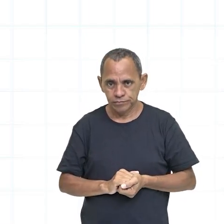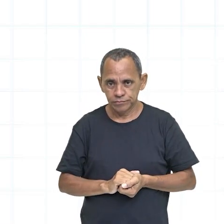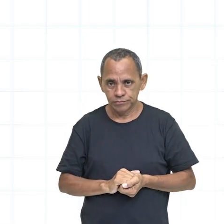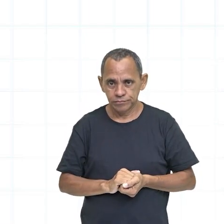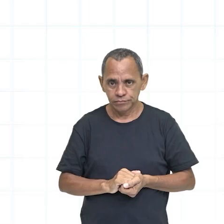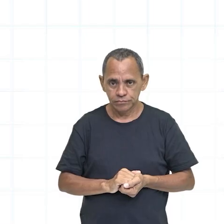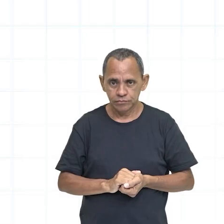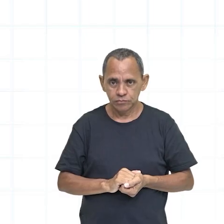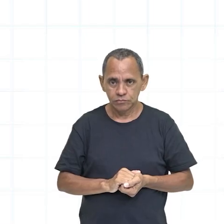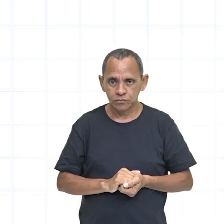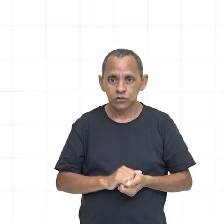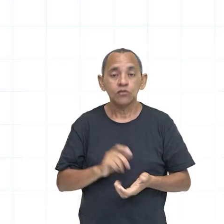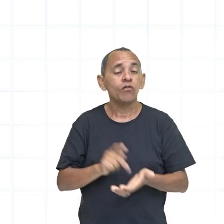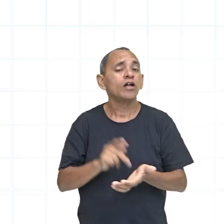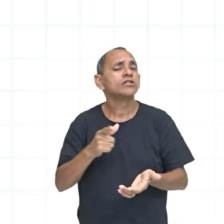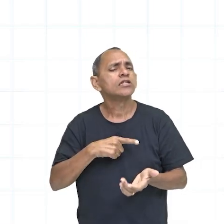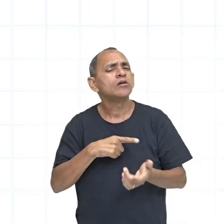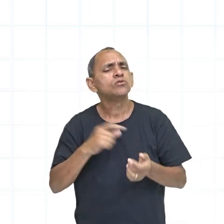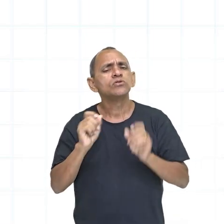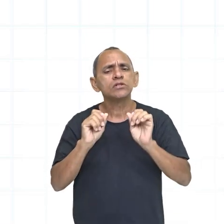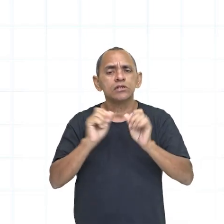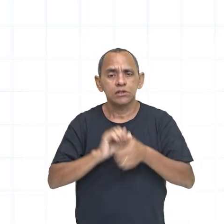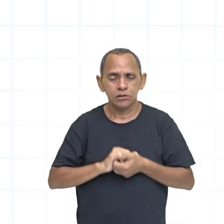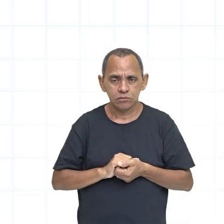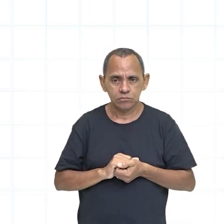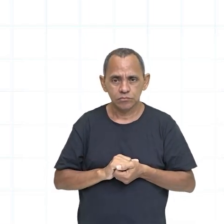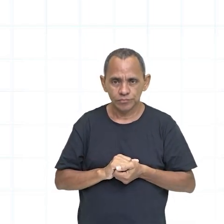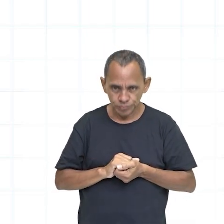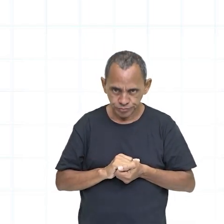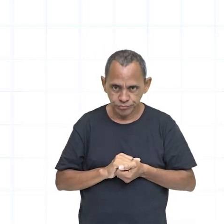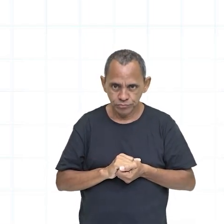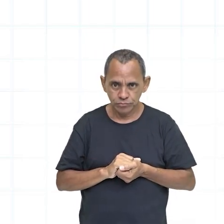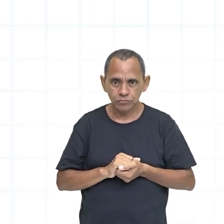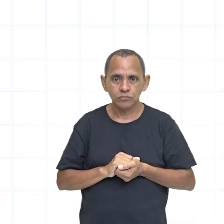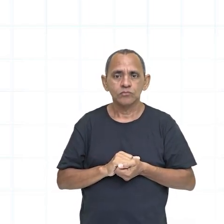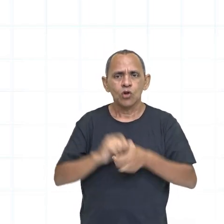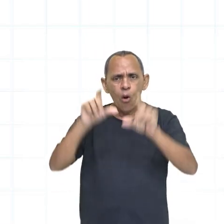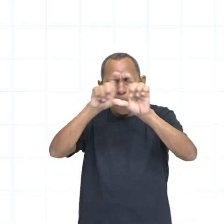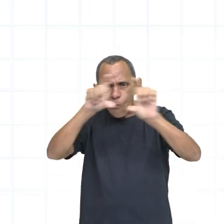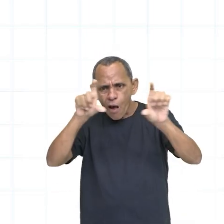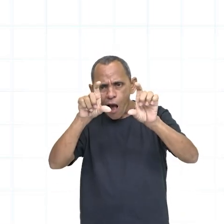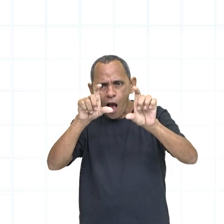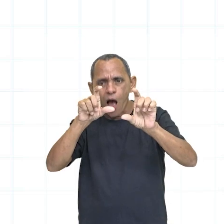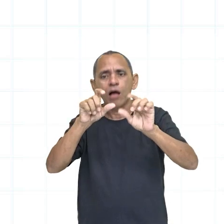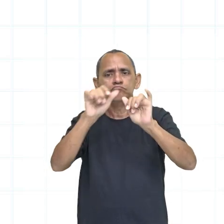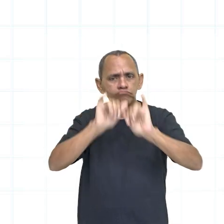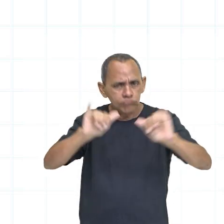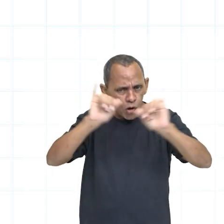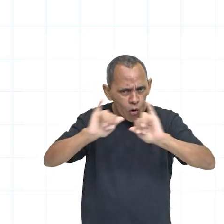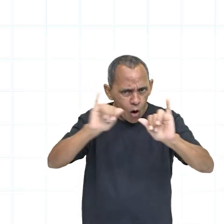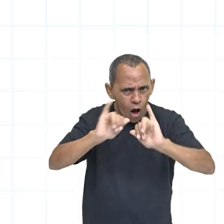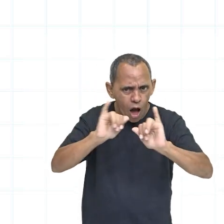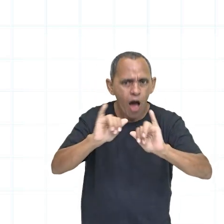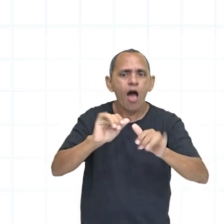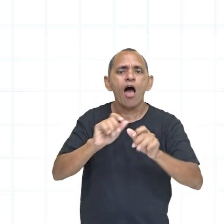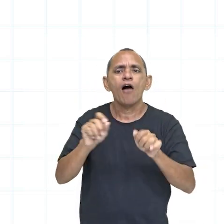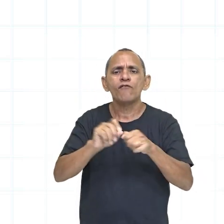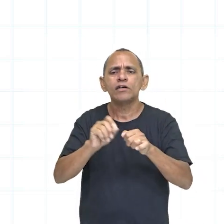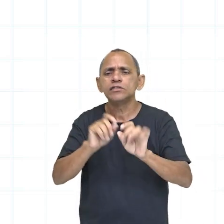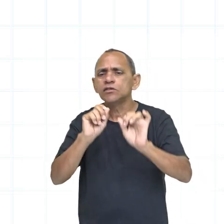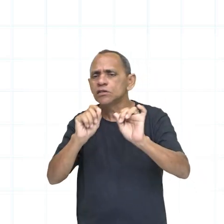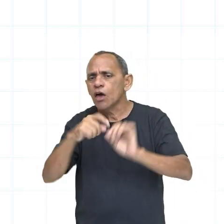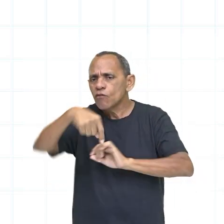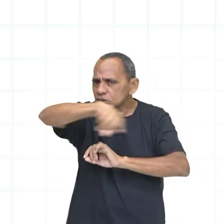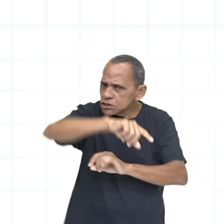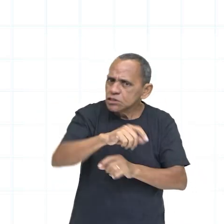basicamente, nós temos as propagandas têm por finalidade fazer você comprar alguma coisa, e ela